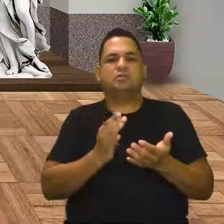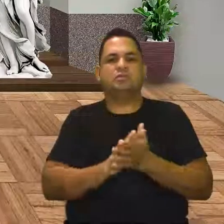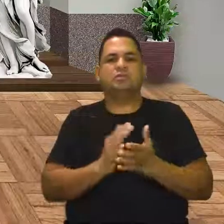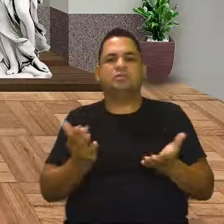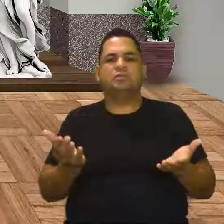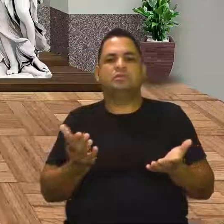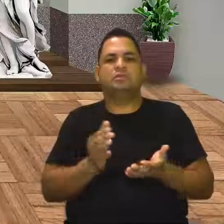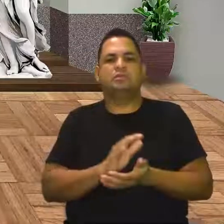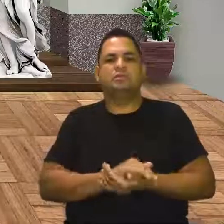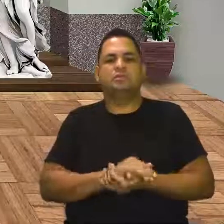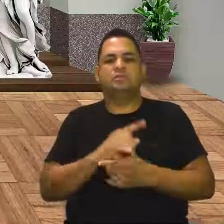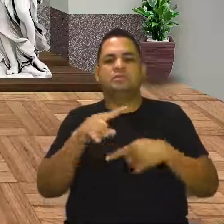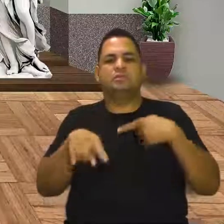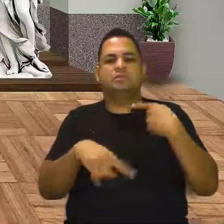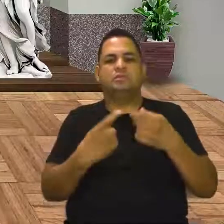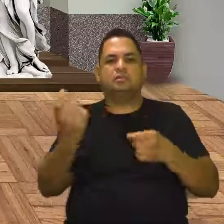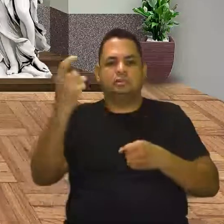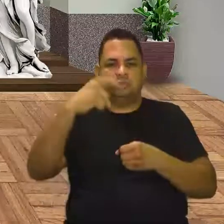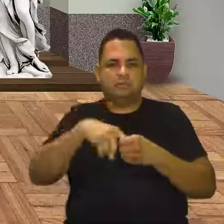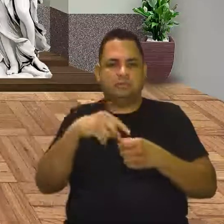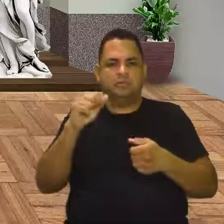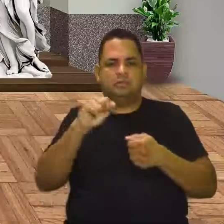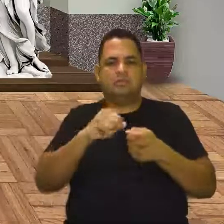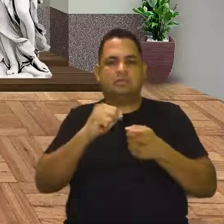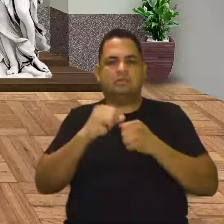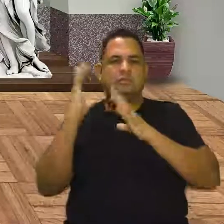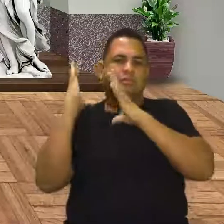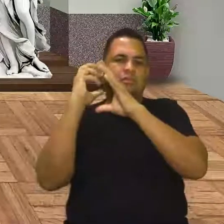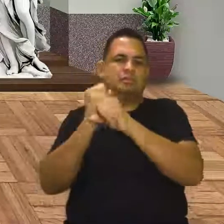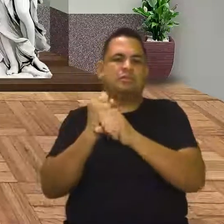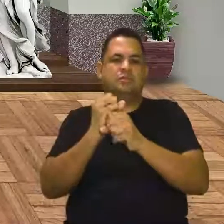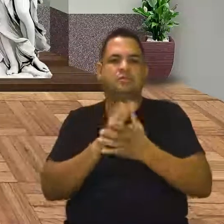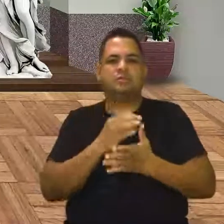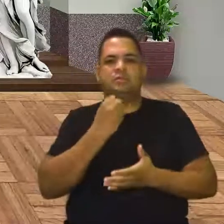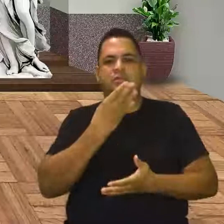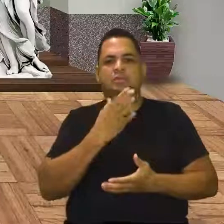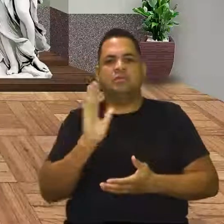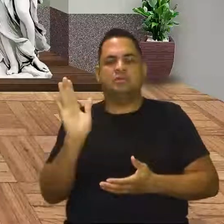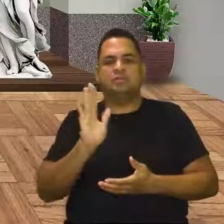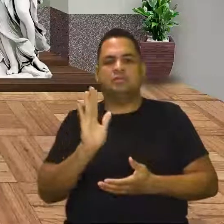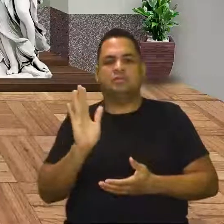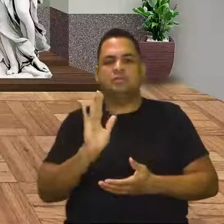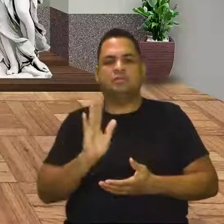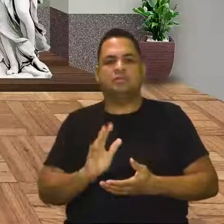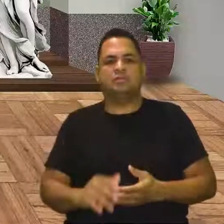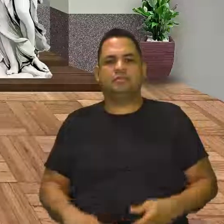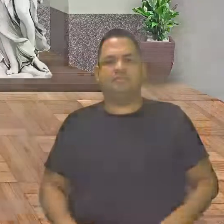compreender. Eu daqui a pouco volto para fazer aquela revisão com vocês, tá bom? Tchau, tchau.